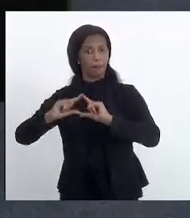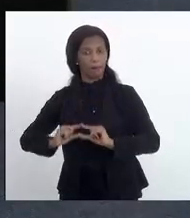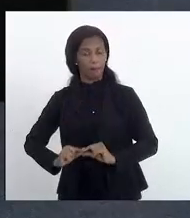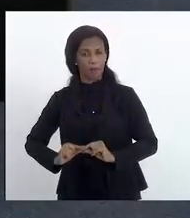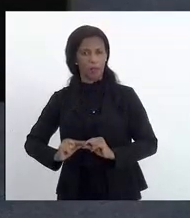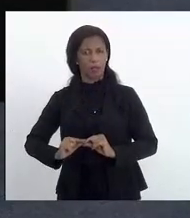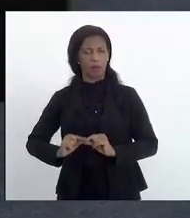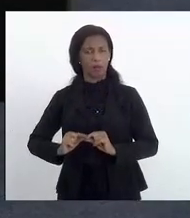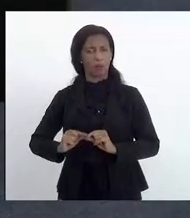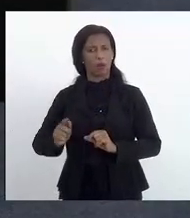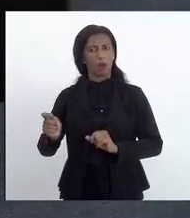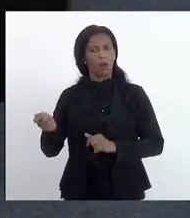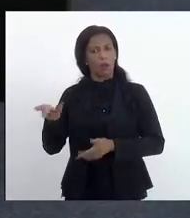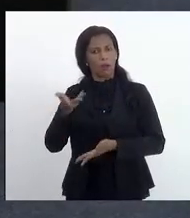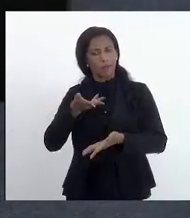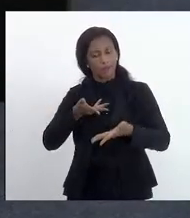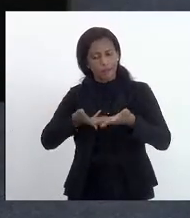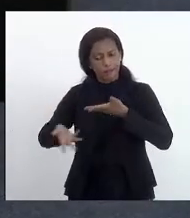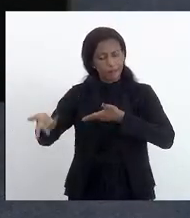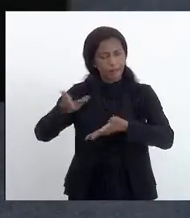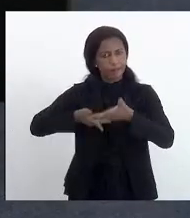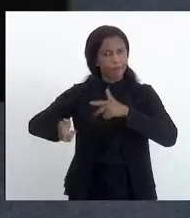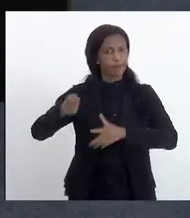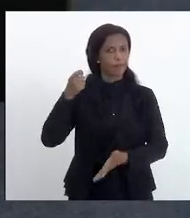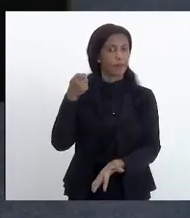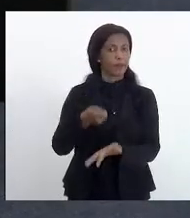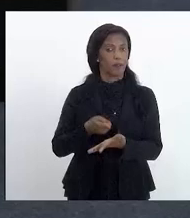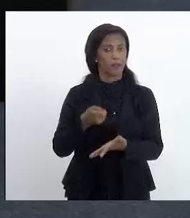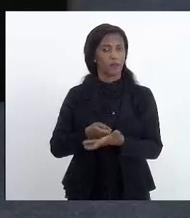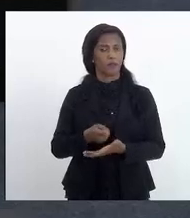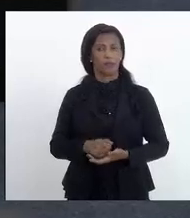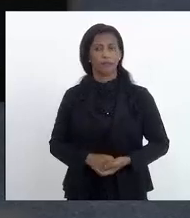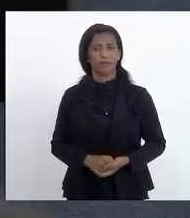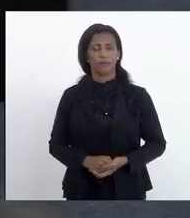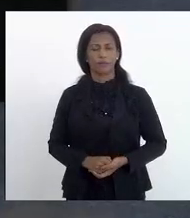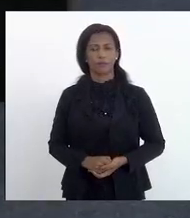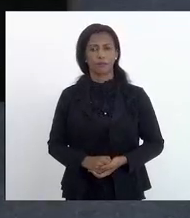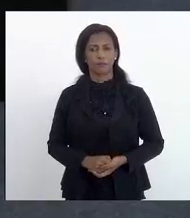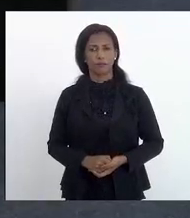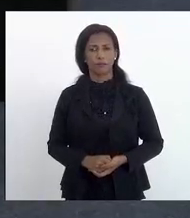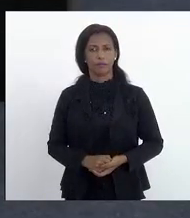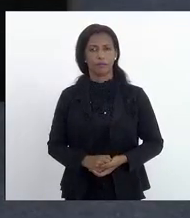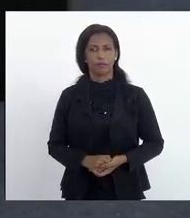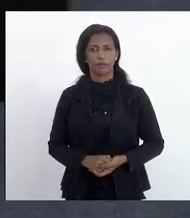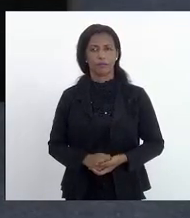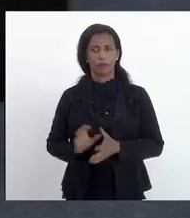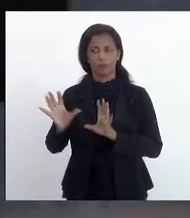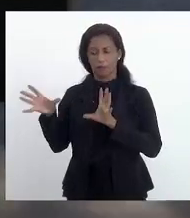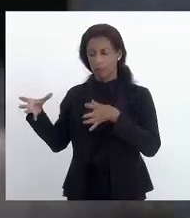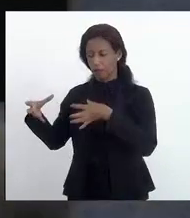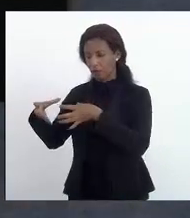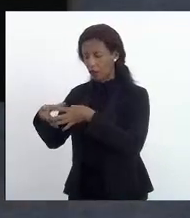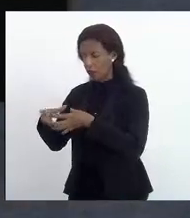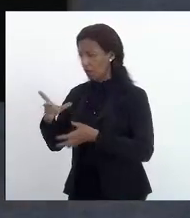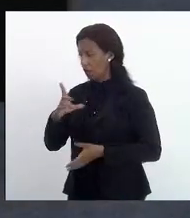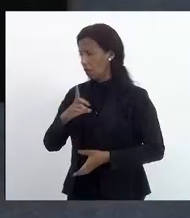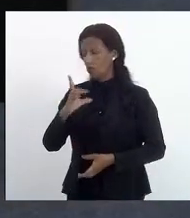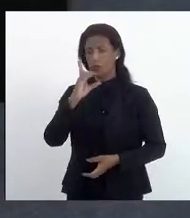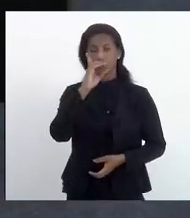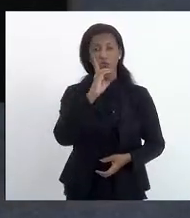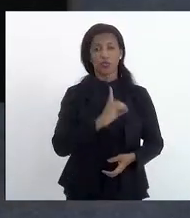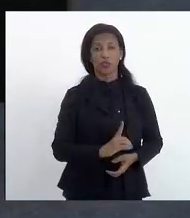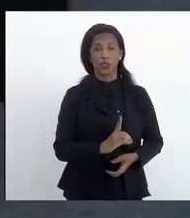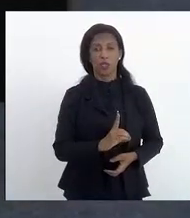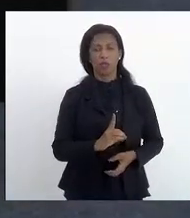o mínimo a fazer, deputado Márcio Pacheco, é garantir que esses que estão tenham o seu direito.